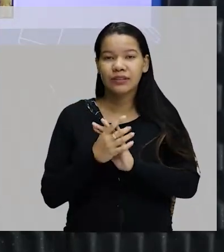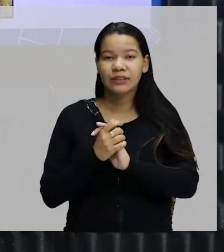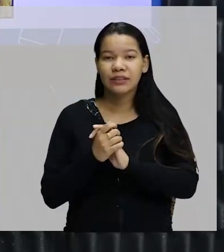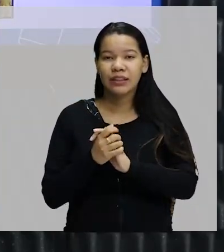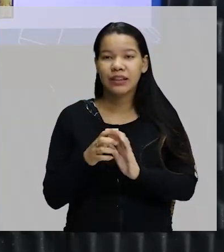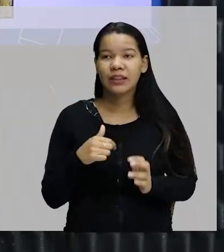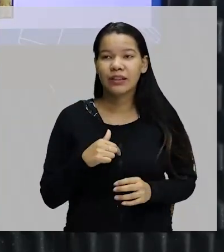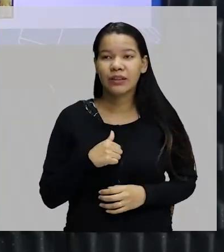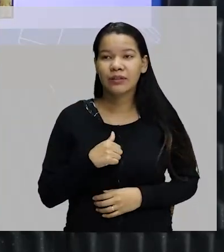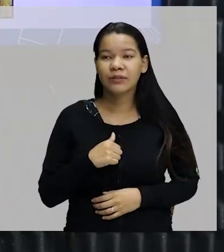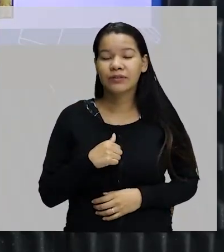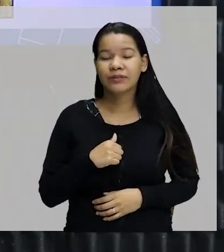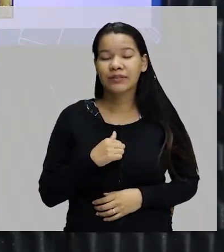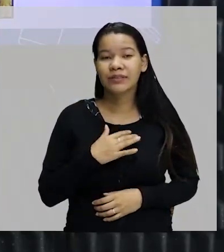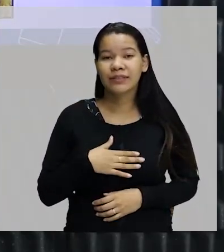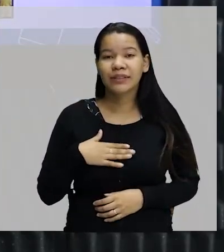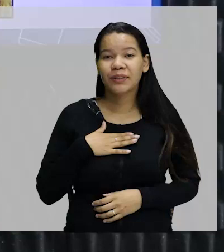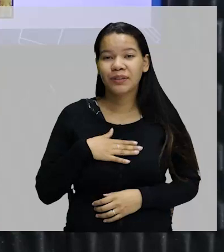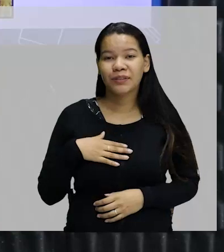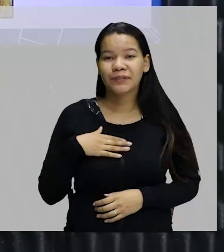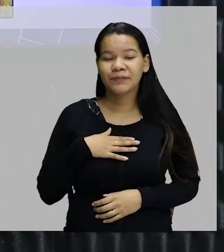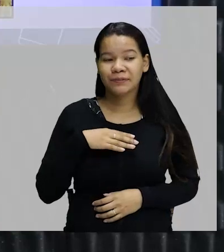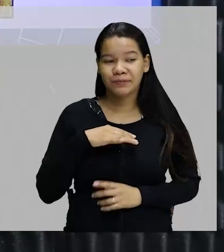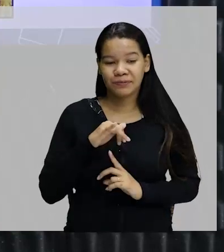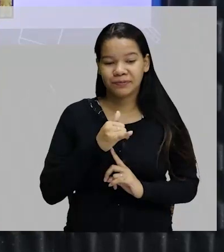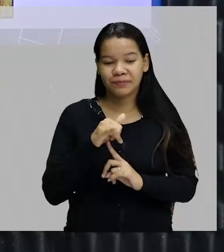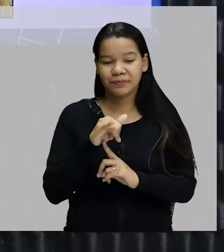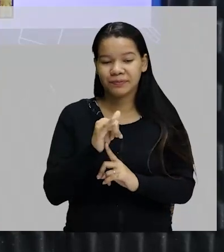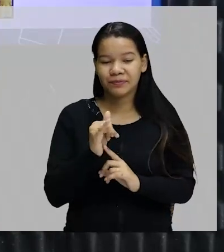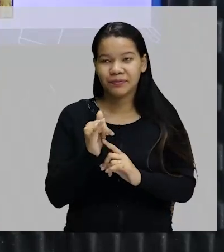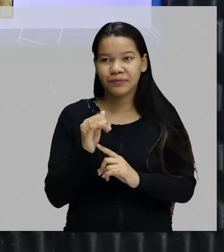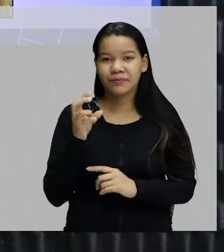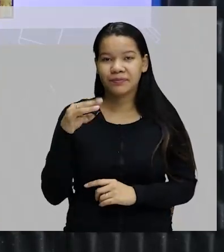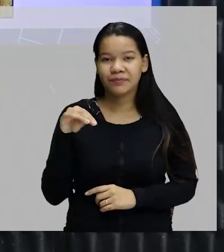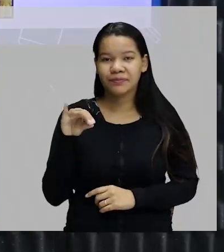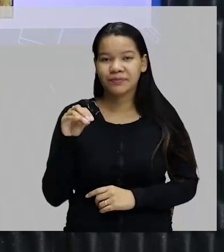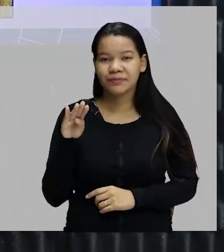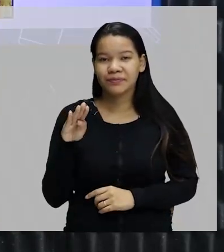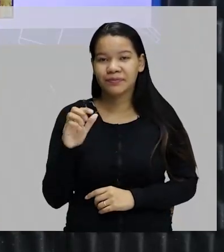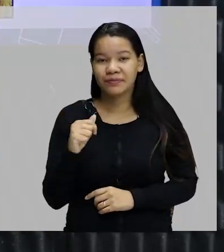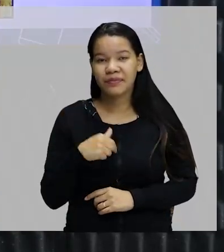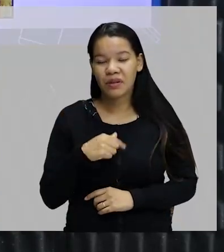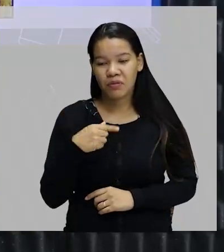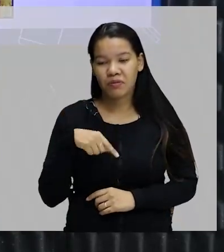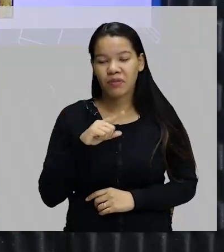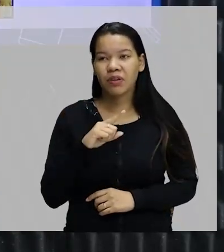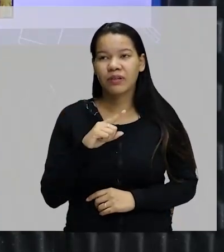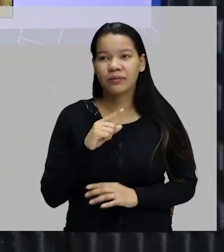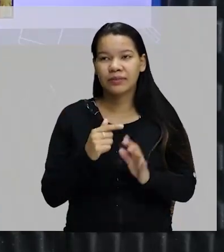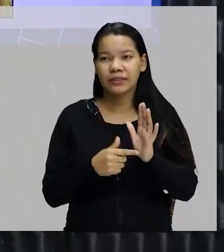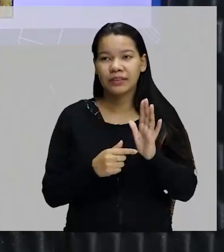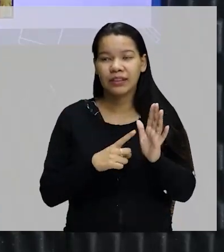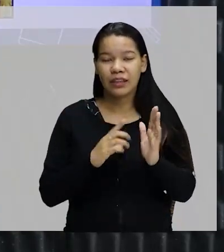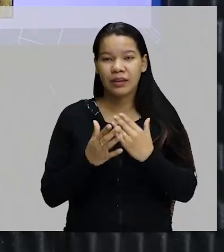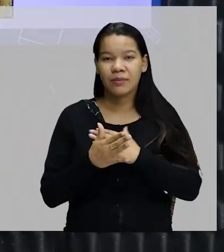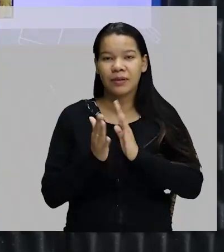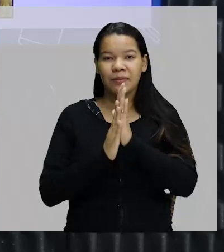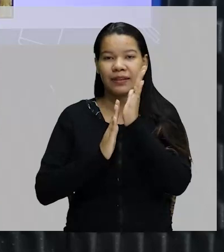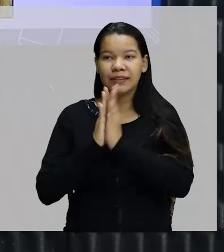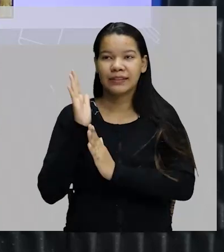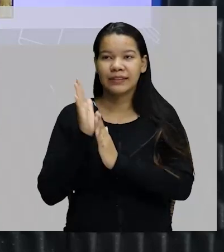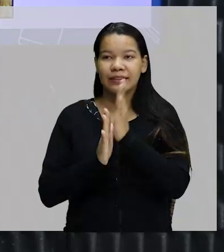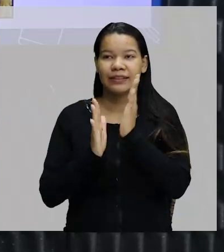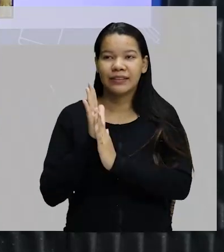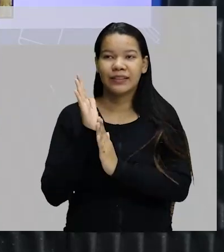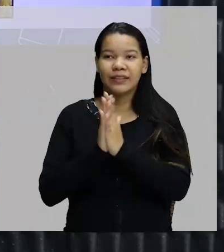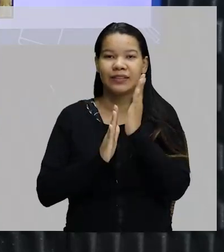Eu, particularmente, gosto bastante do boi da Maioba. Vou a muitas apresentações do boi da Maioba. Tenho a minha matraca. Aí